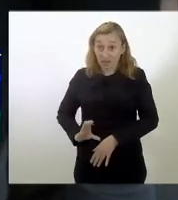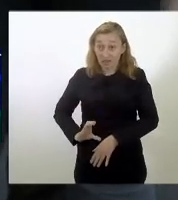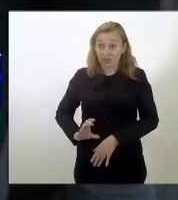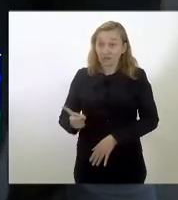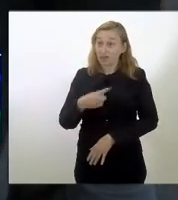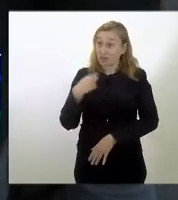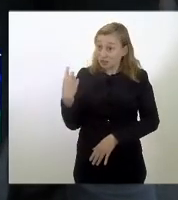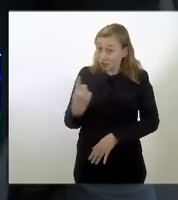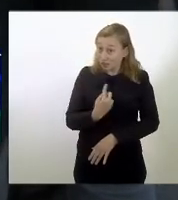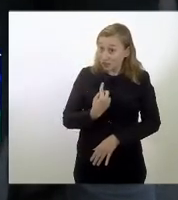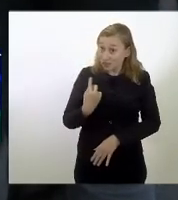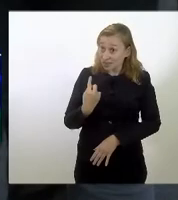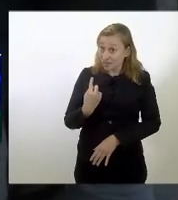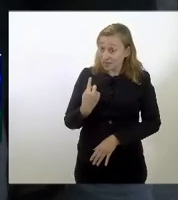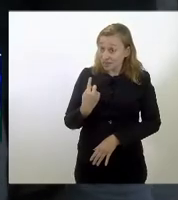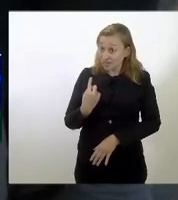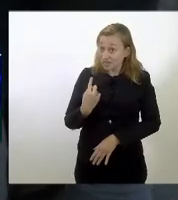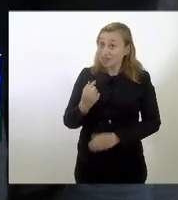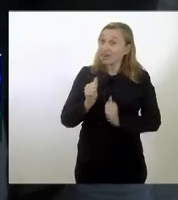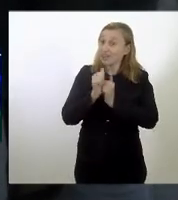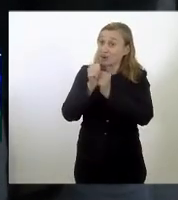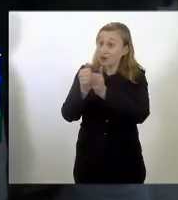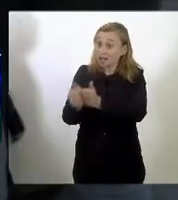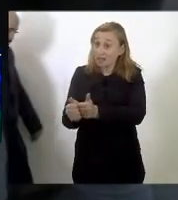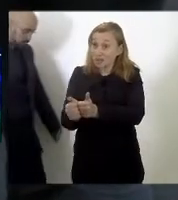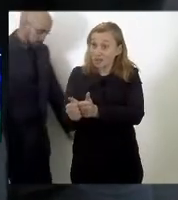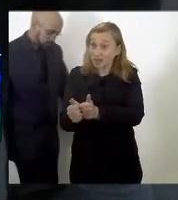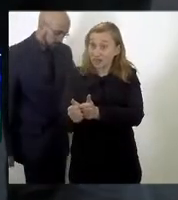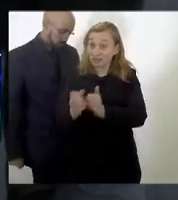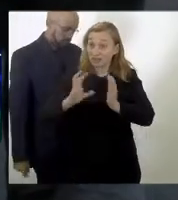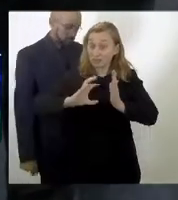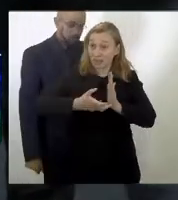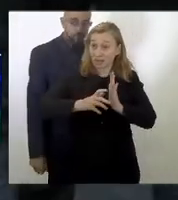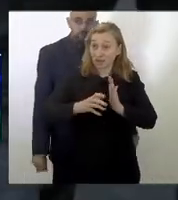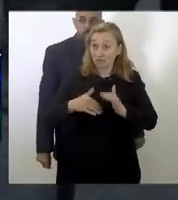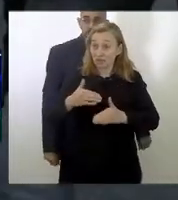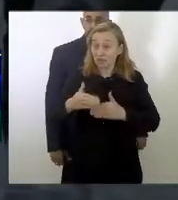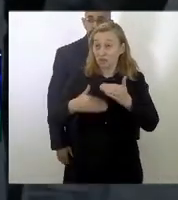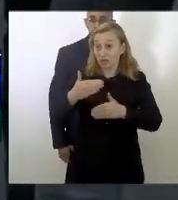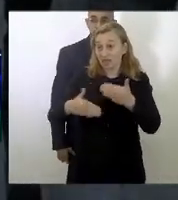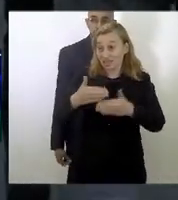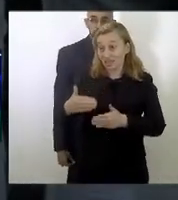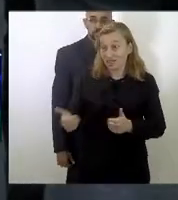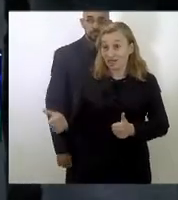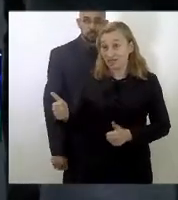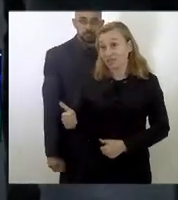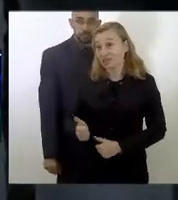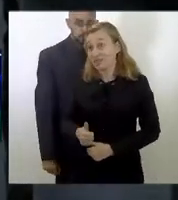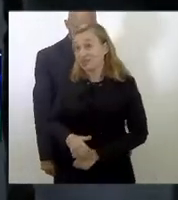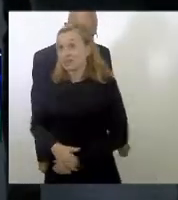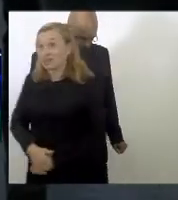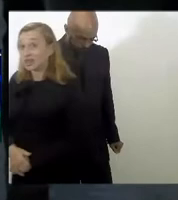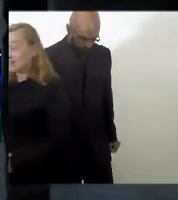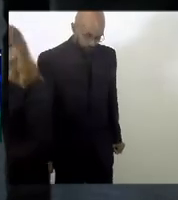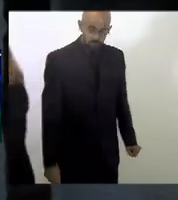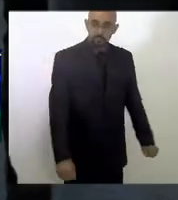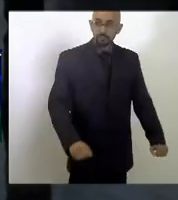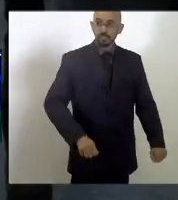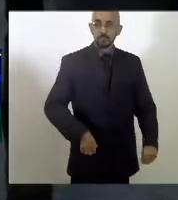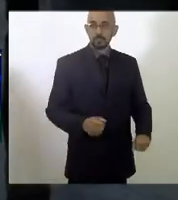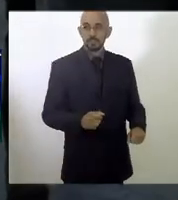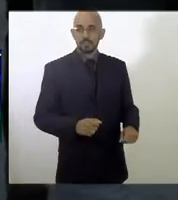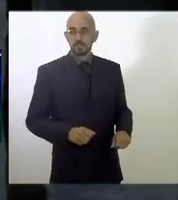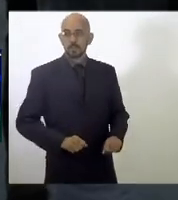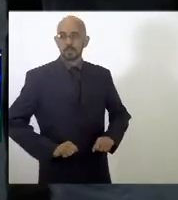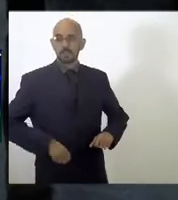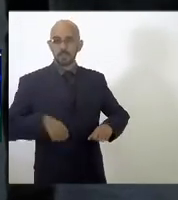vamos estar... eu vou estar caminhando o meu Partido Progressista com 133 para o Senado.